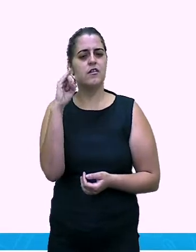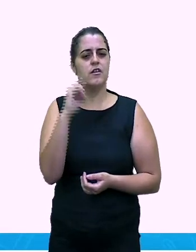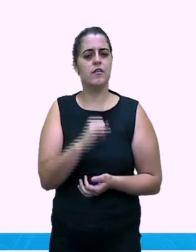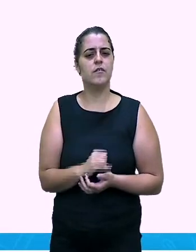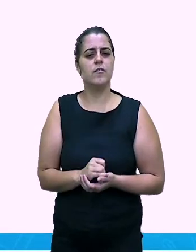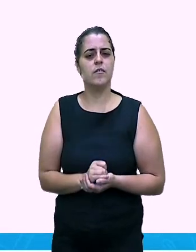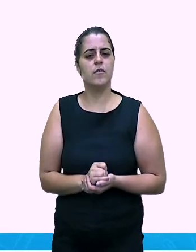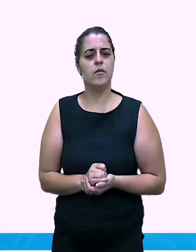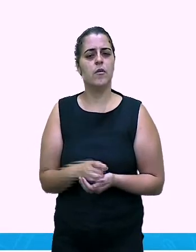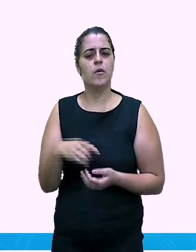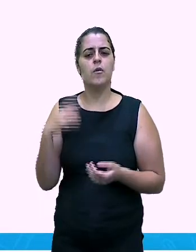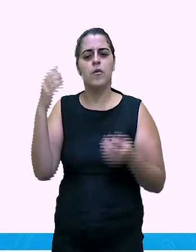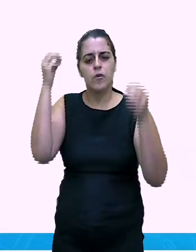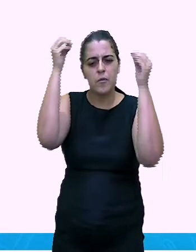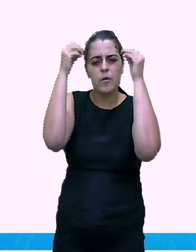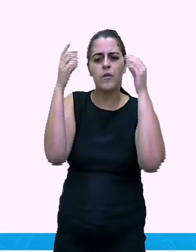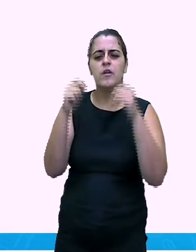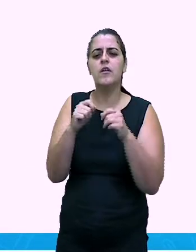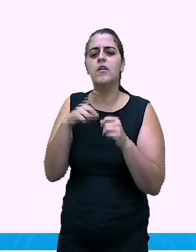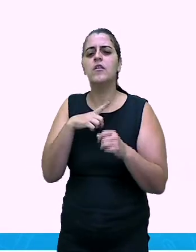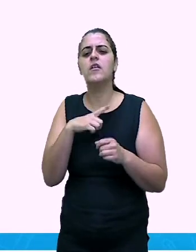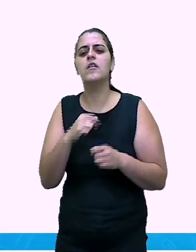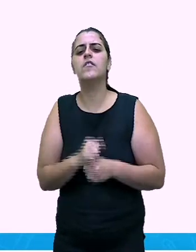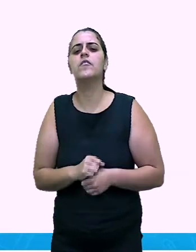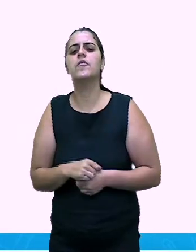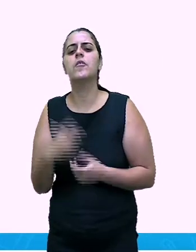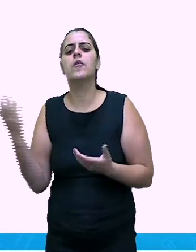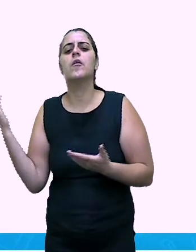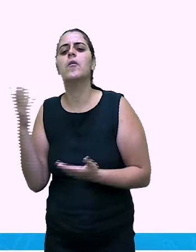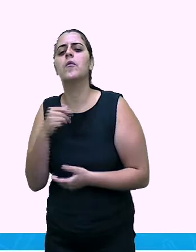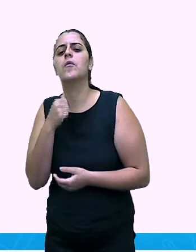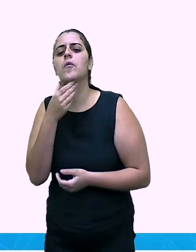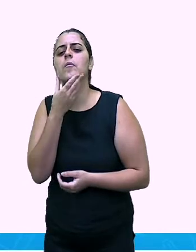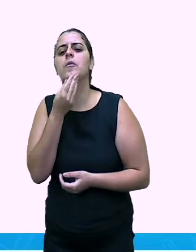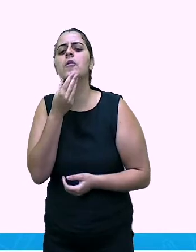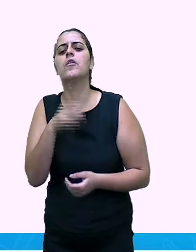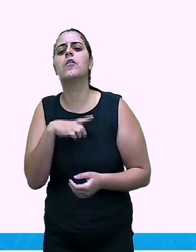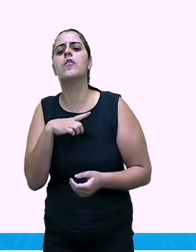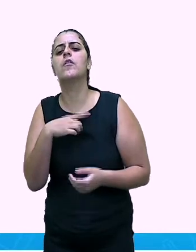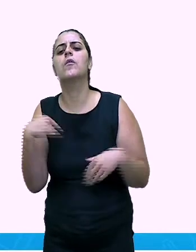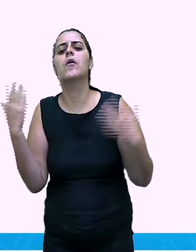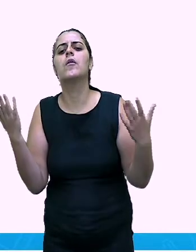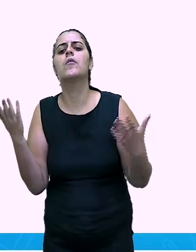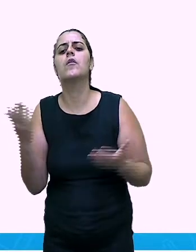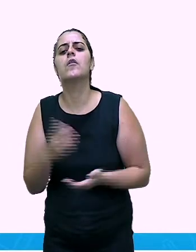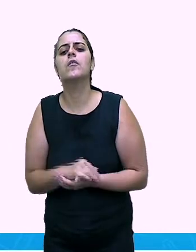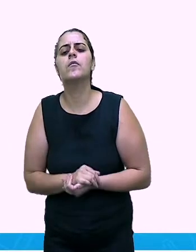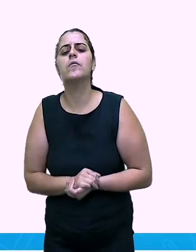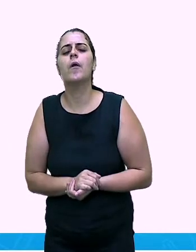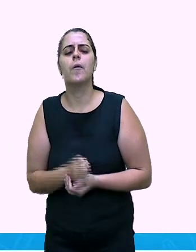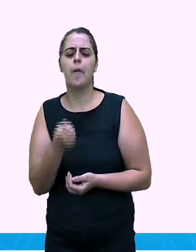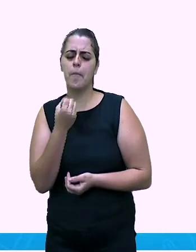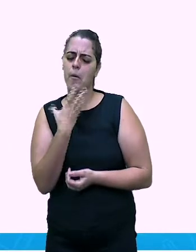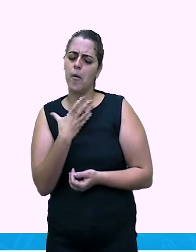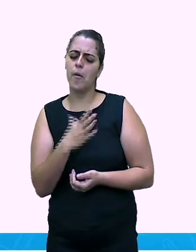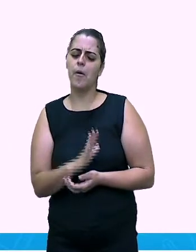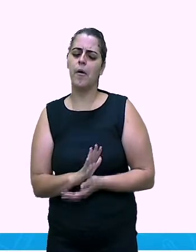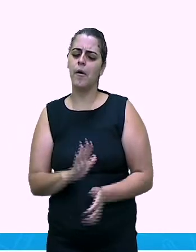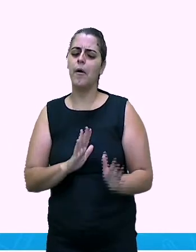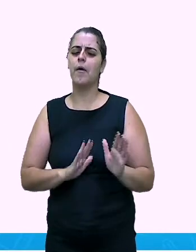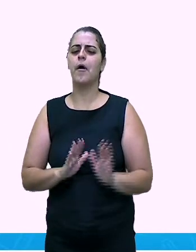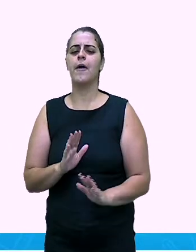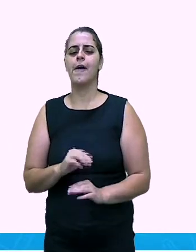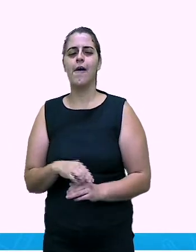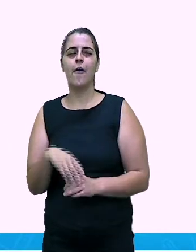ideia que o menino maluquinho teve? Ele teve a ideia, então tá bom, tudo bem, agora